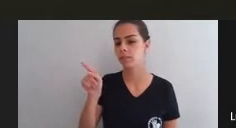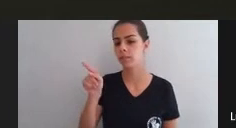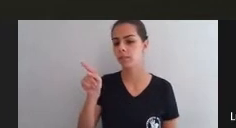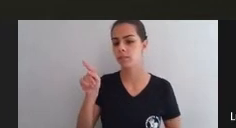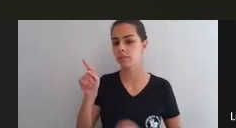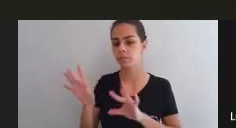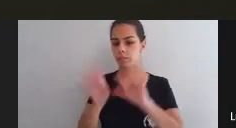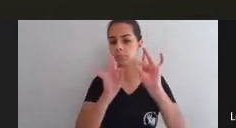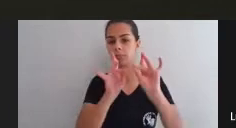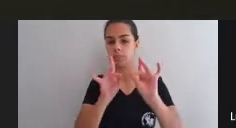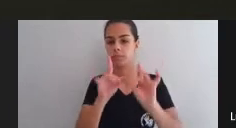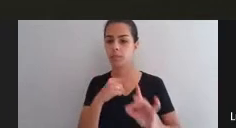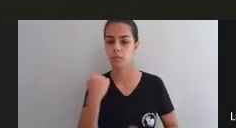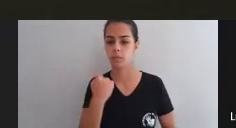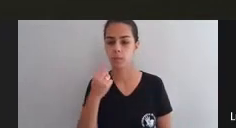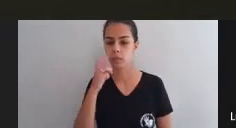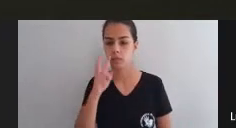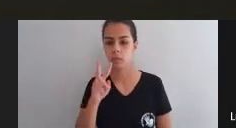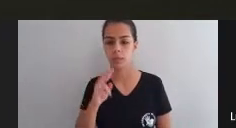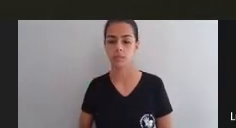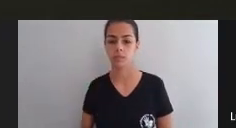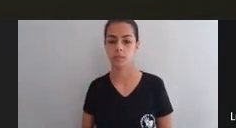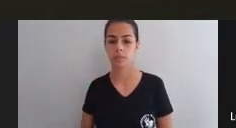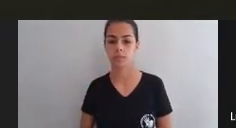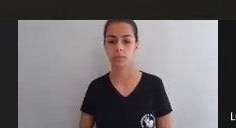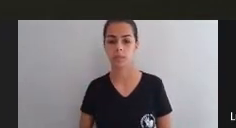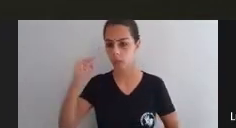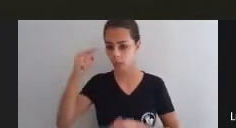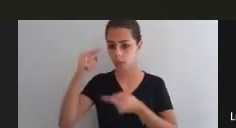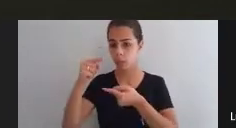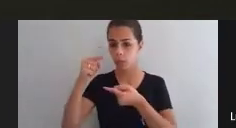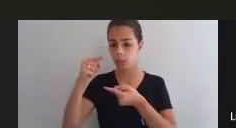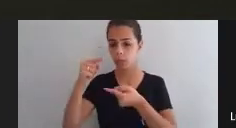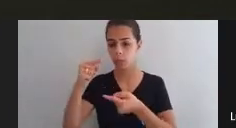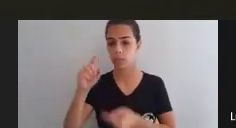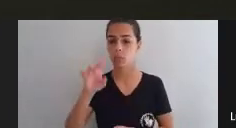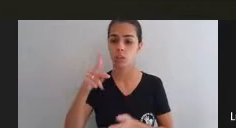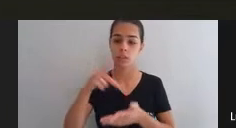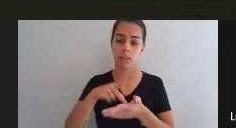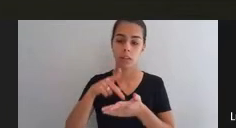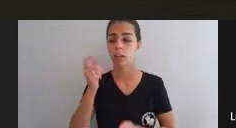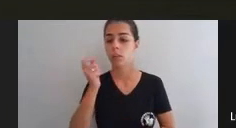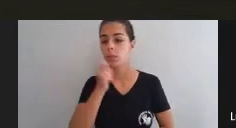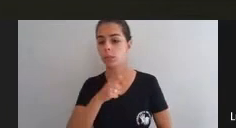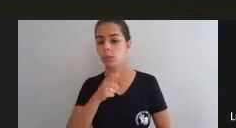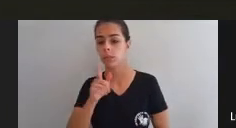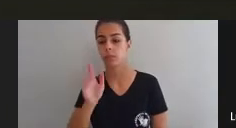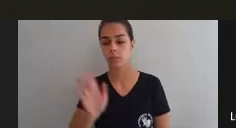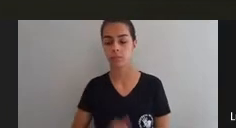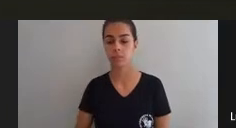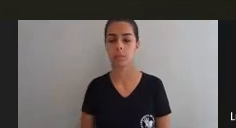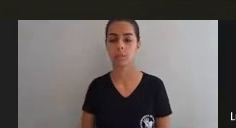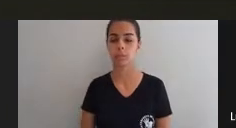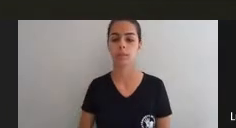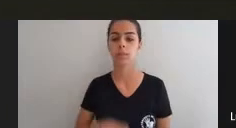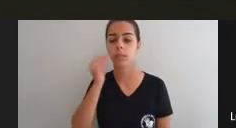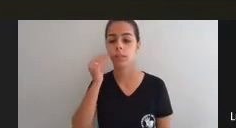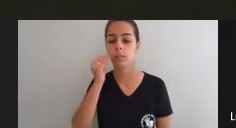aí pra gente? Ela é bem curta, é só verdadeiro ou falso. Deixa eu ver se eu consigo mandar